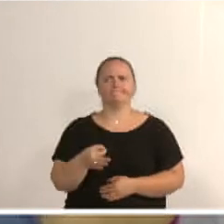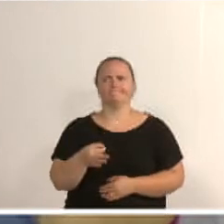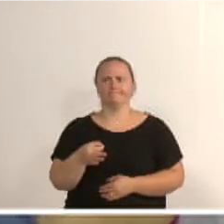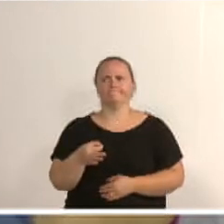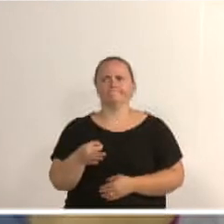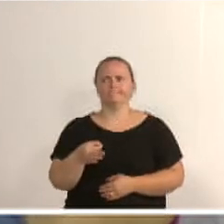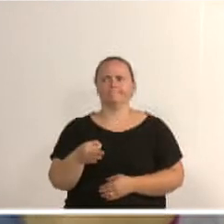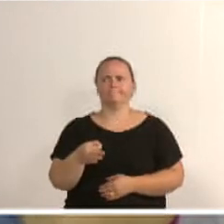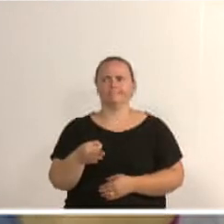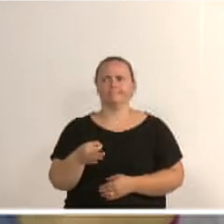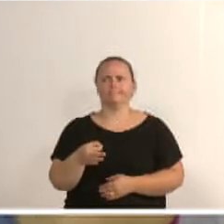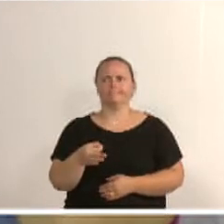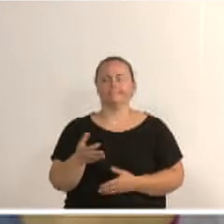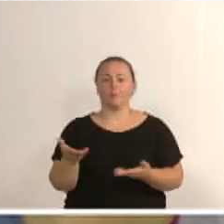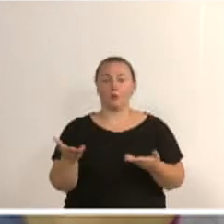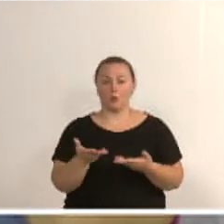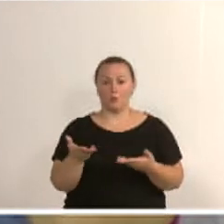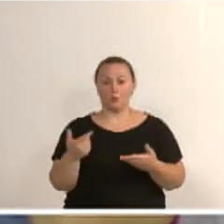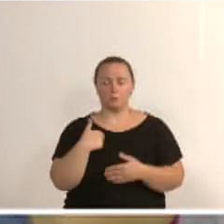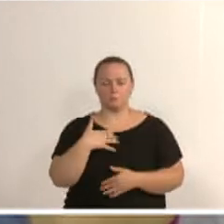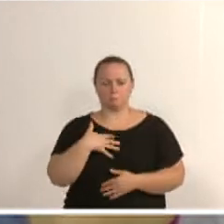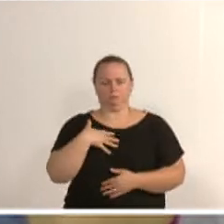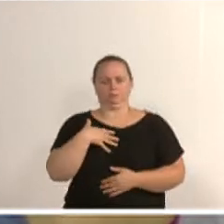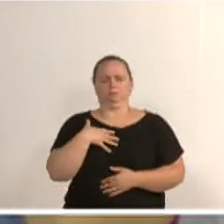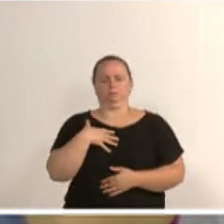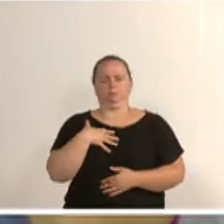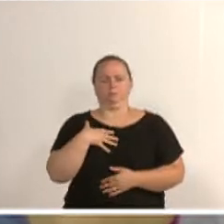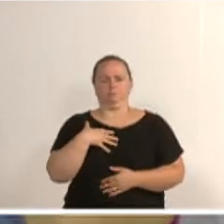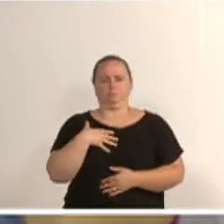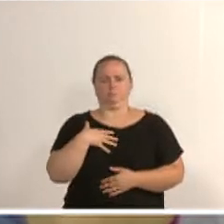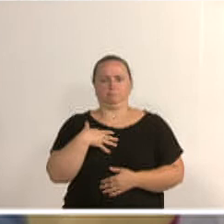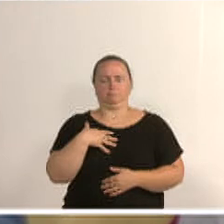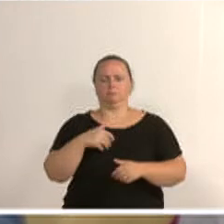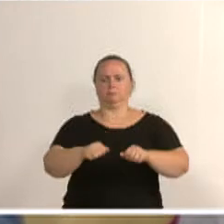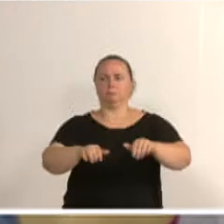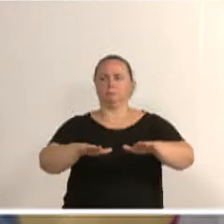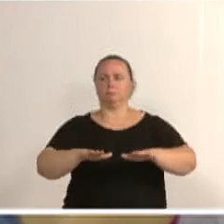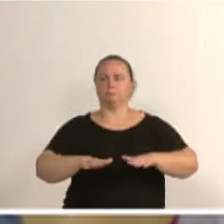hoje, até me surpreendeu, audiência pública.